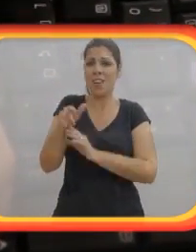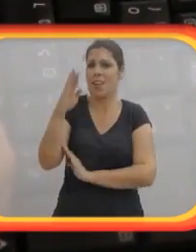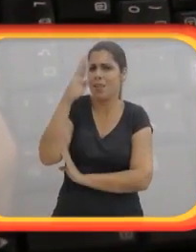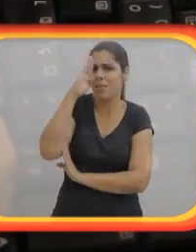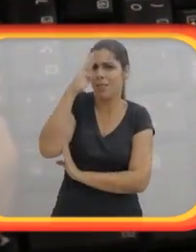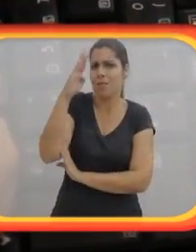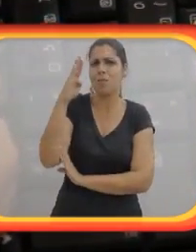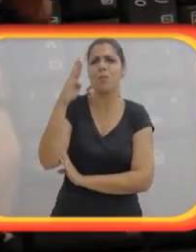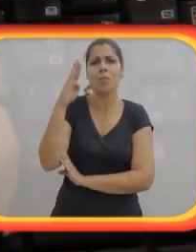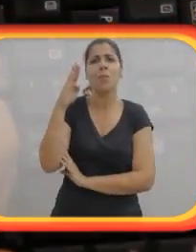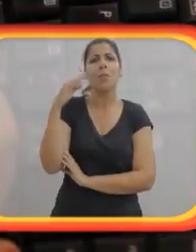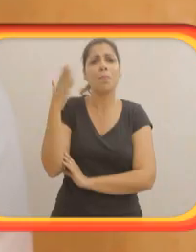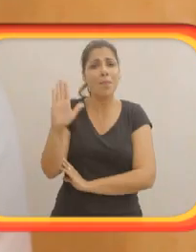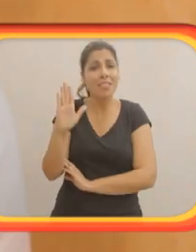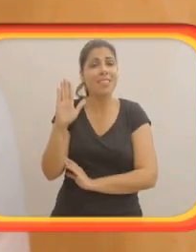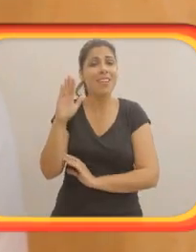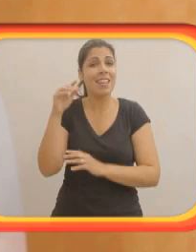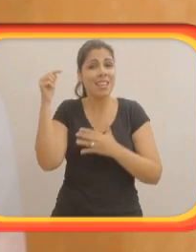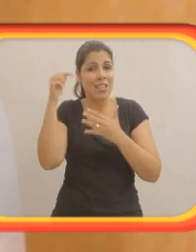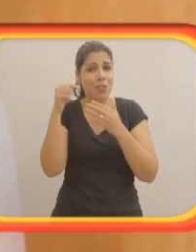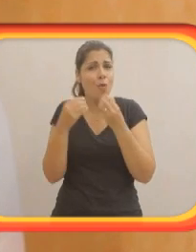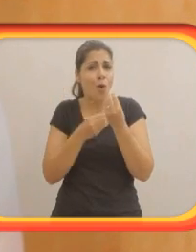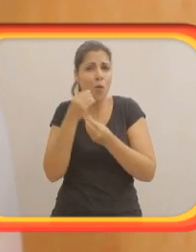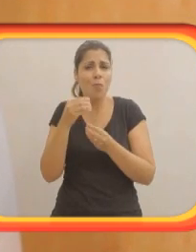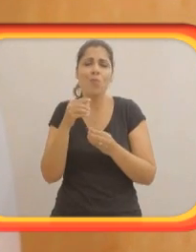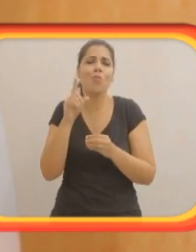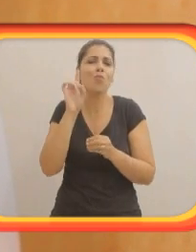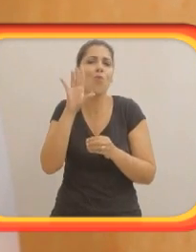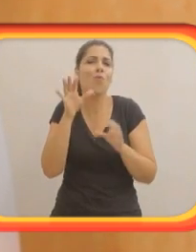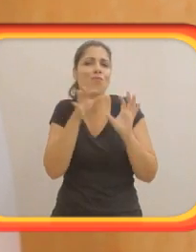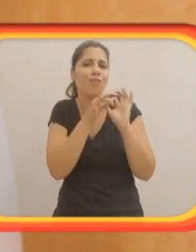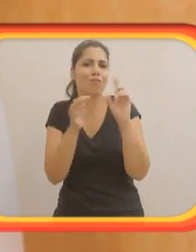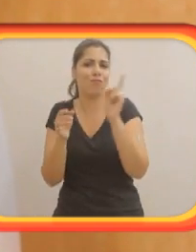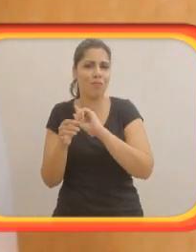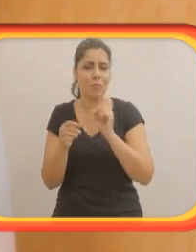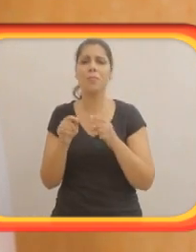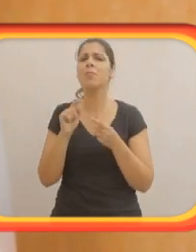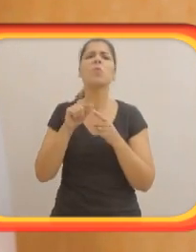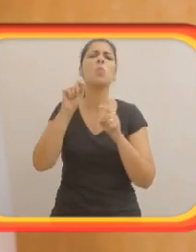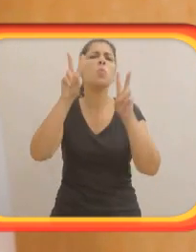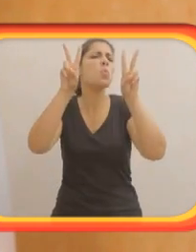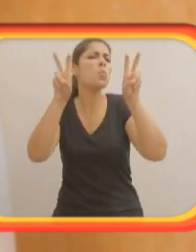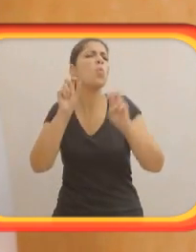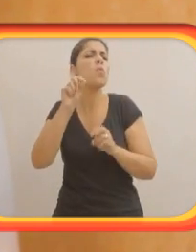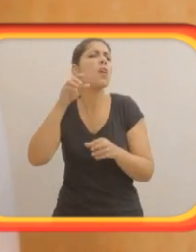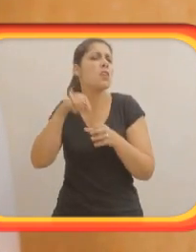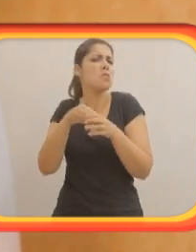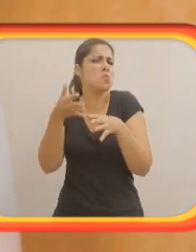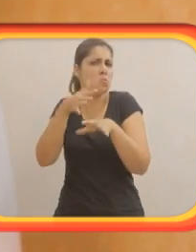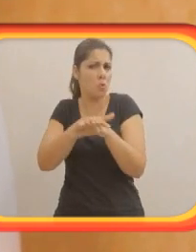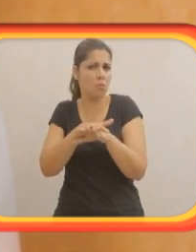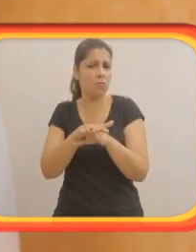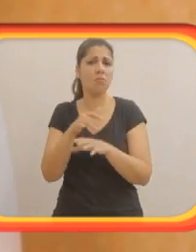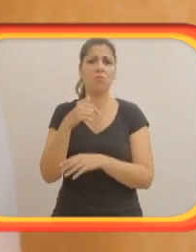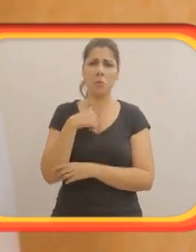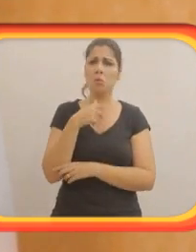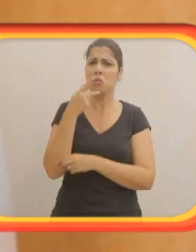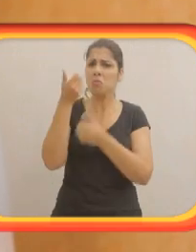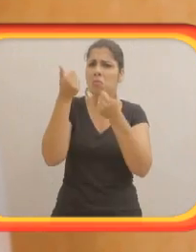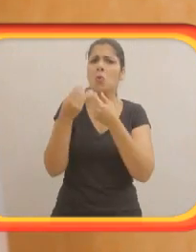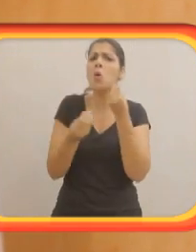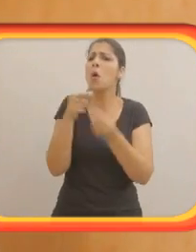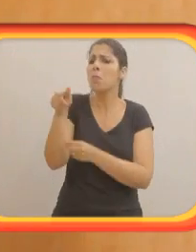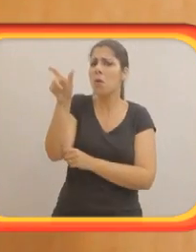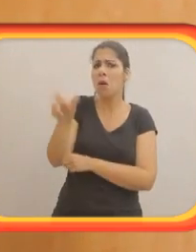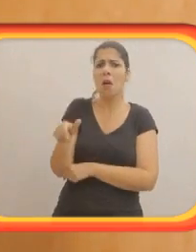A formação para lidar com a inclusão, ela é essencial, mas passa pela questão de não ser apenas